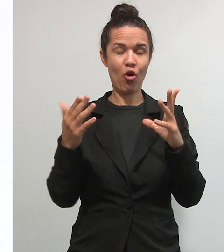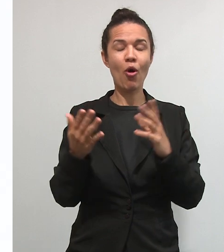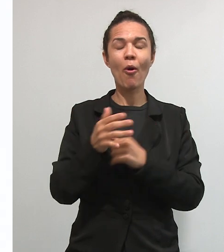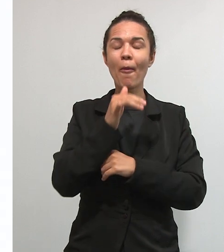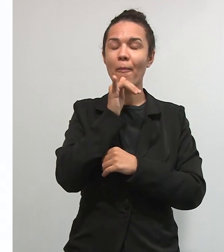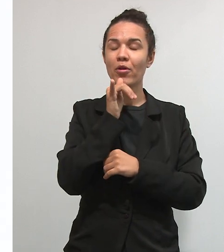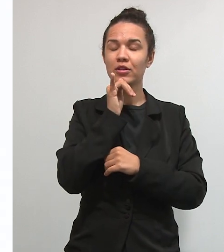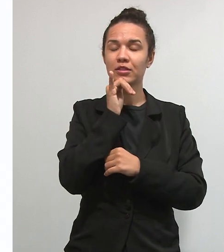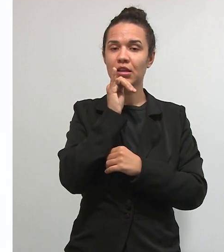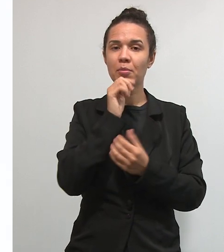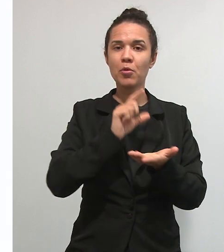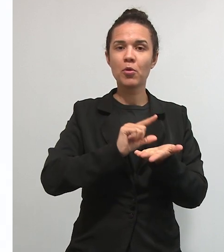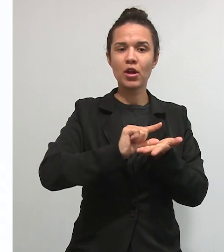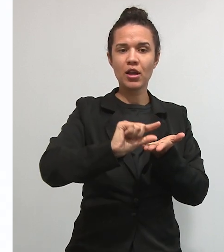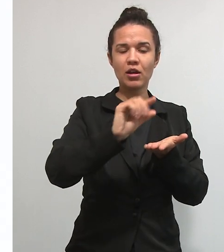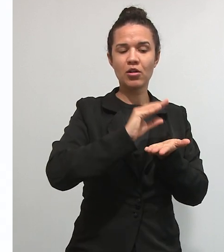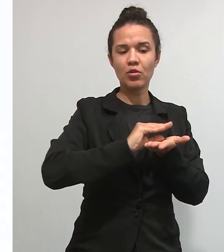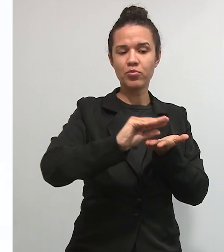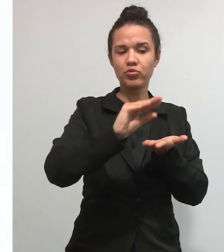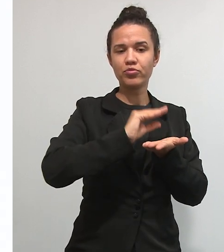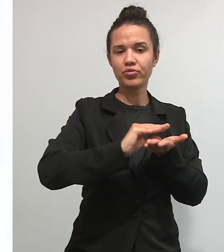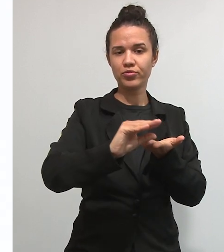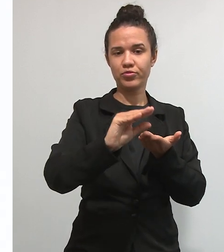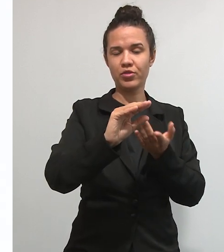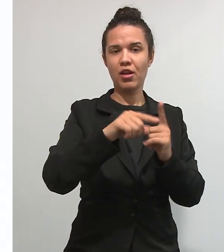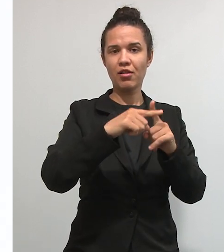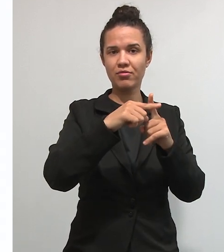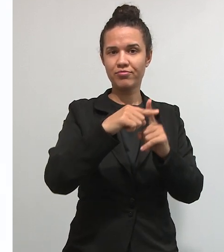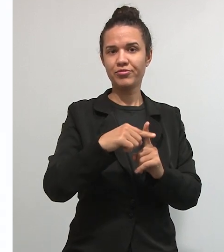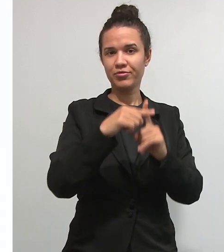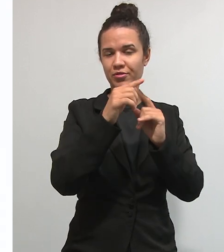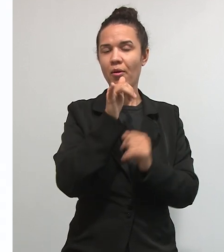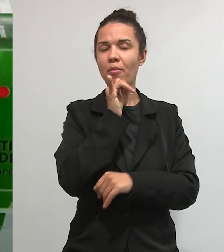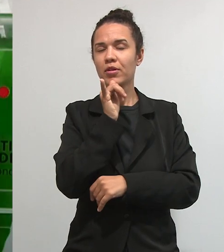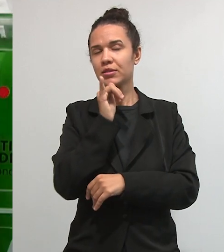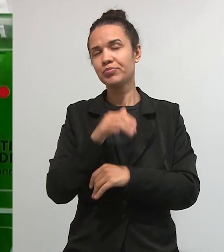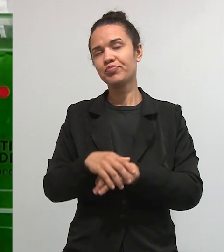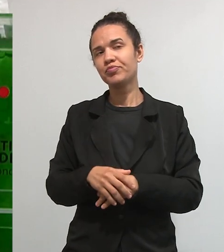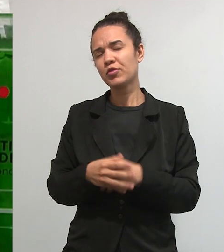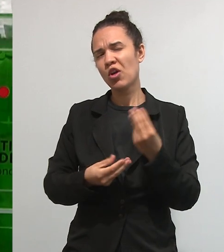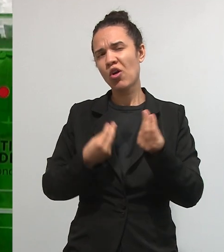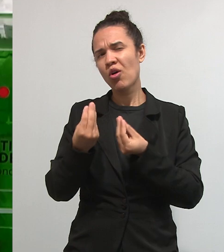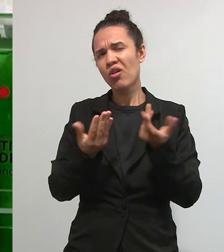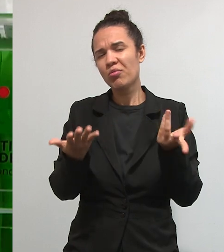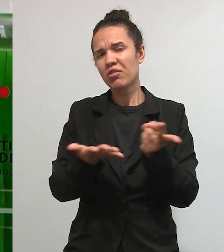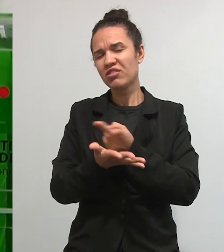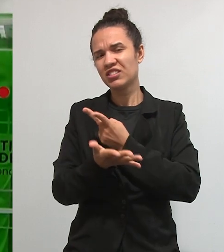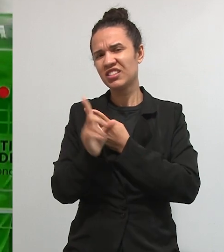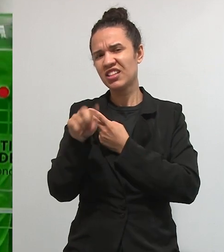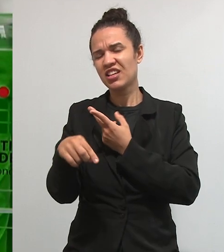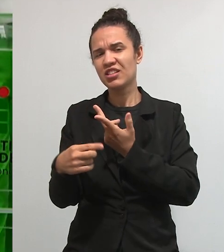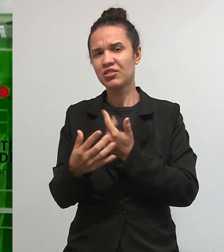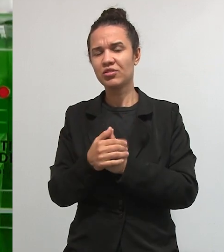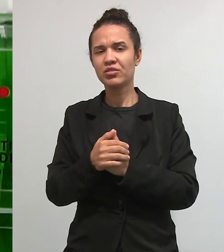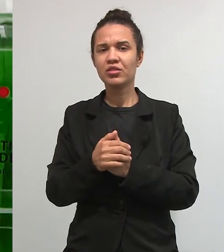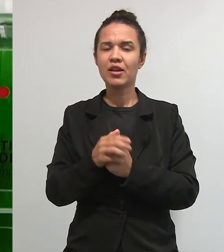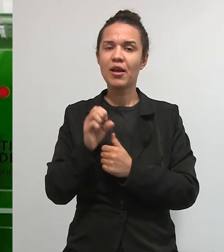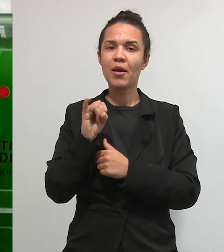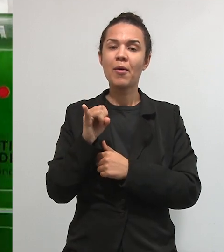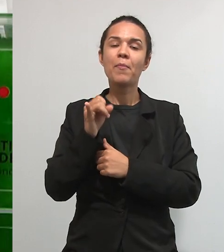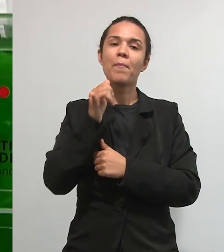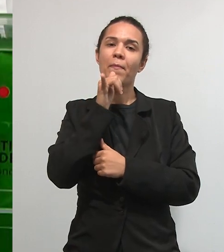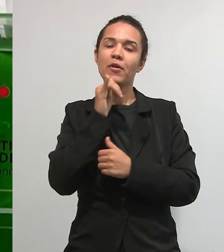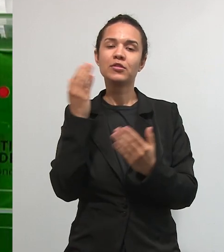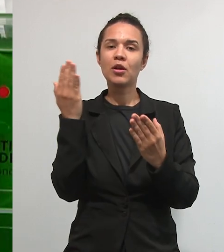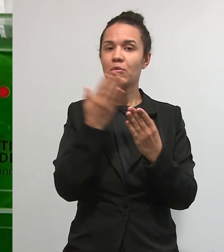passivo. Fala, professora, como é que seria isso? Se uma ação,